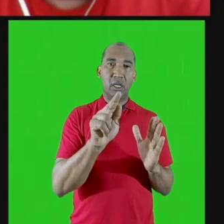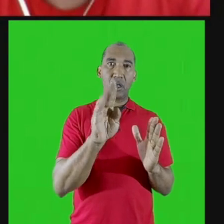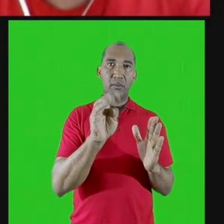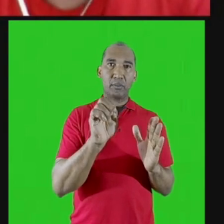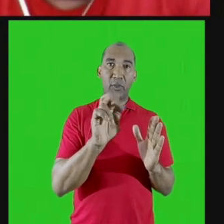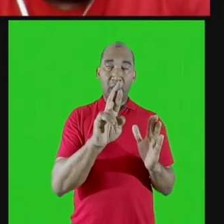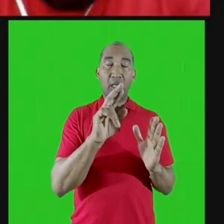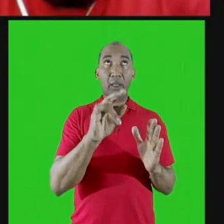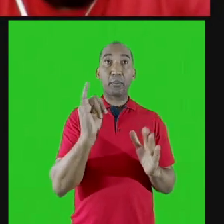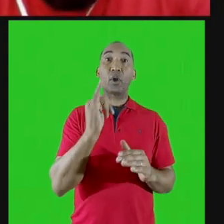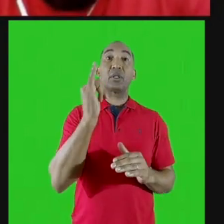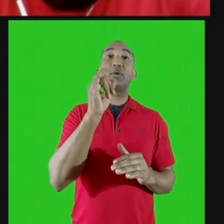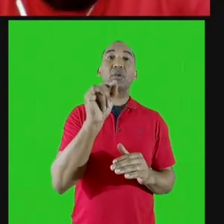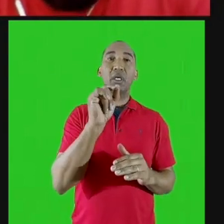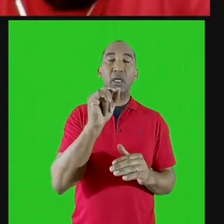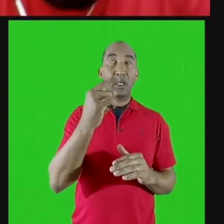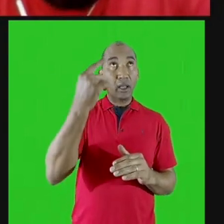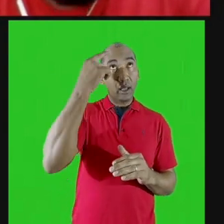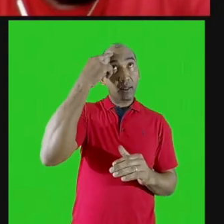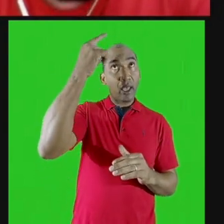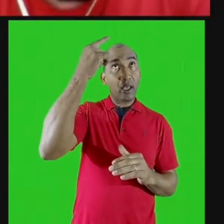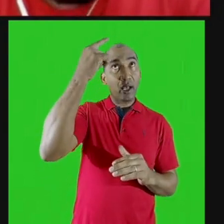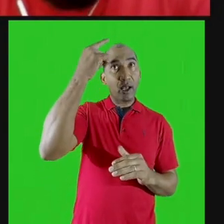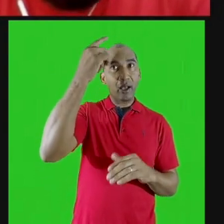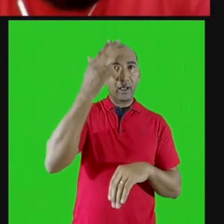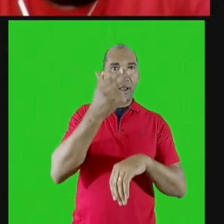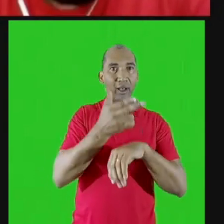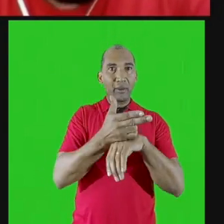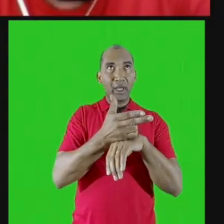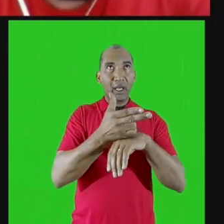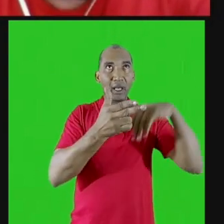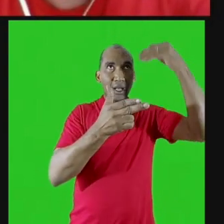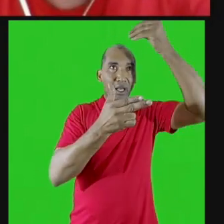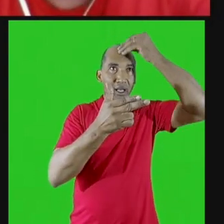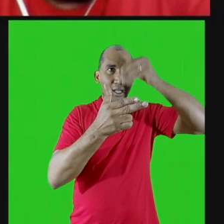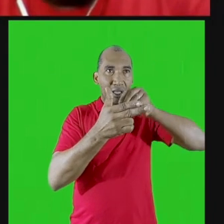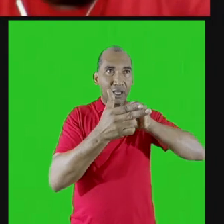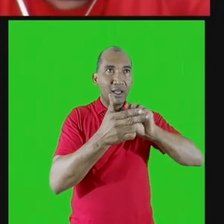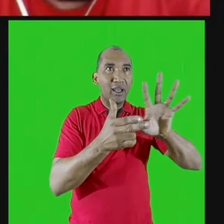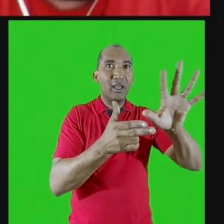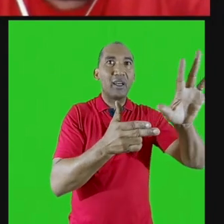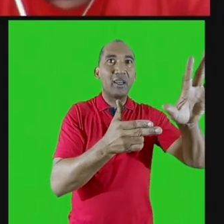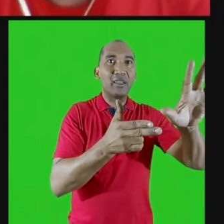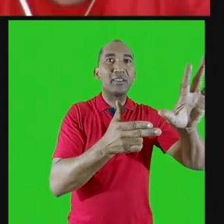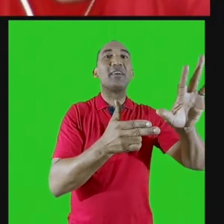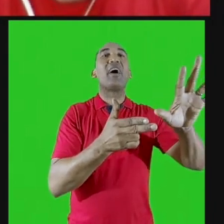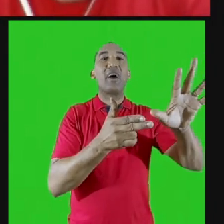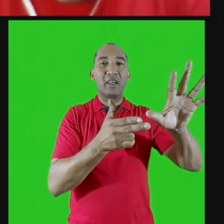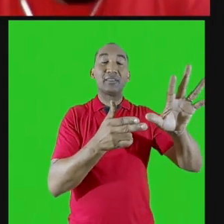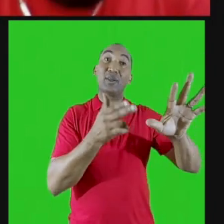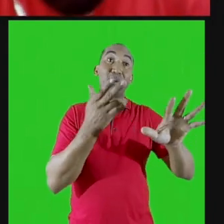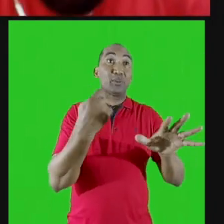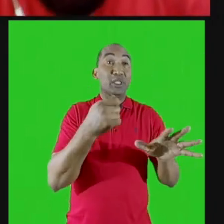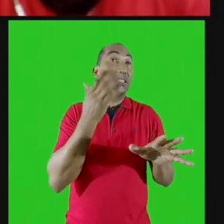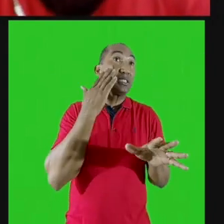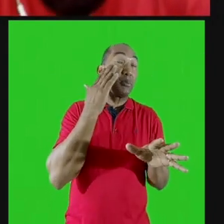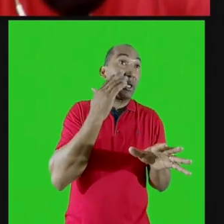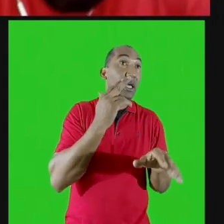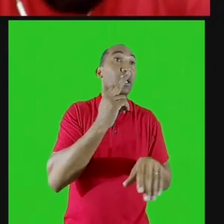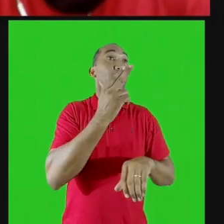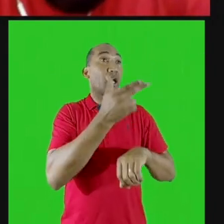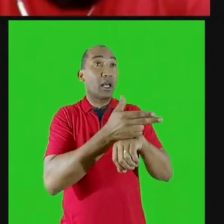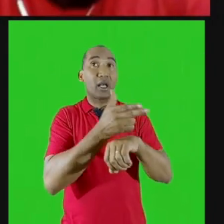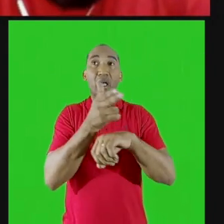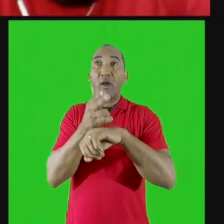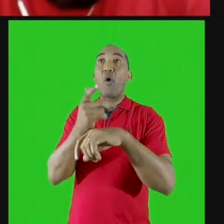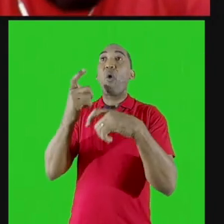importante, uma ideia na cabeça e uma câmera na mão. Eu acho que com o digital hoje a gente está vivendo com uma ideia na câmera e a mão na cabeça, nem sabe mais o que é que faz, nem para onde aponta a câmera,